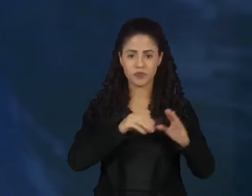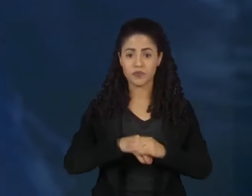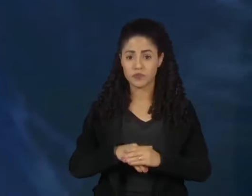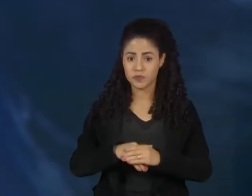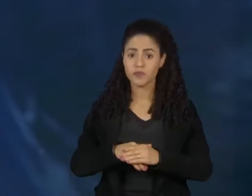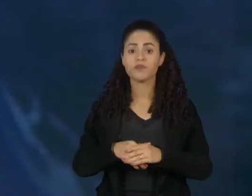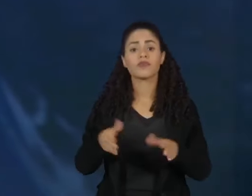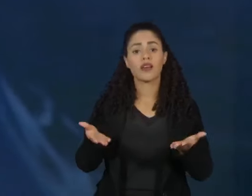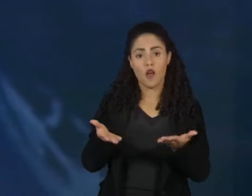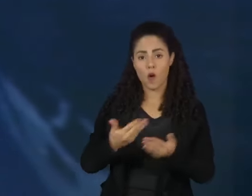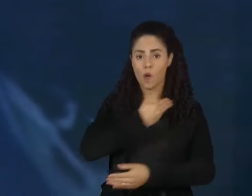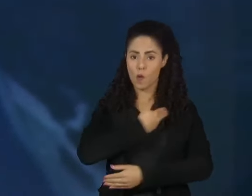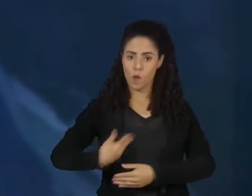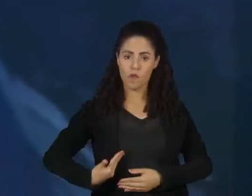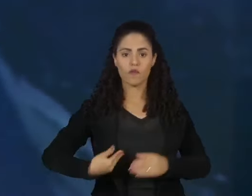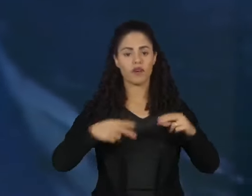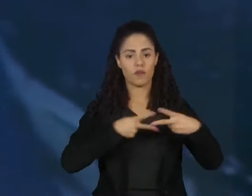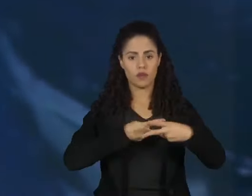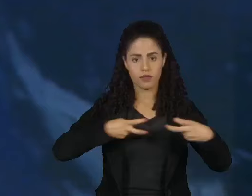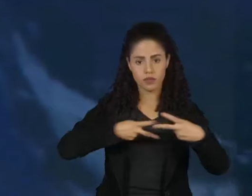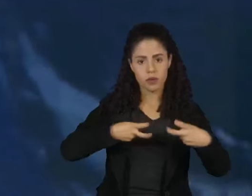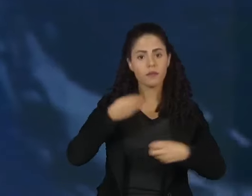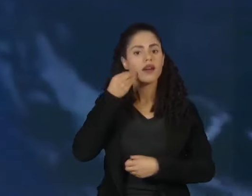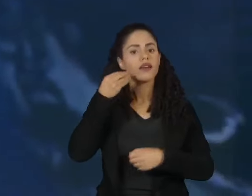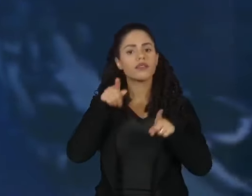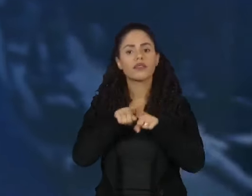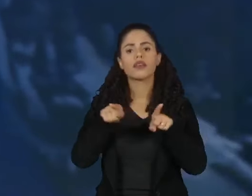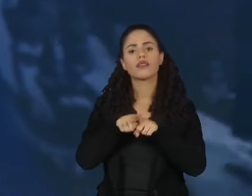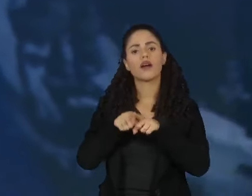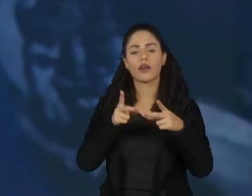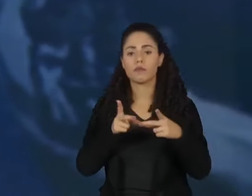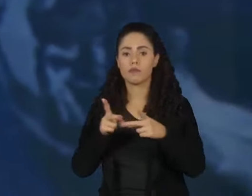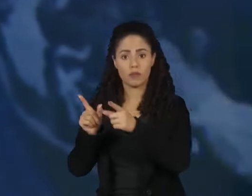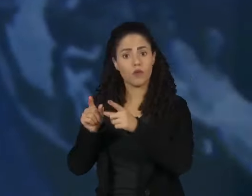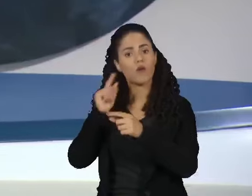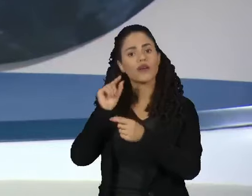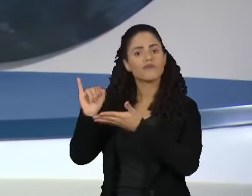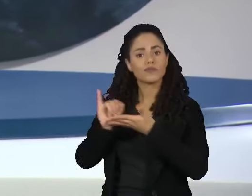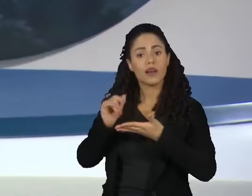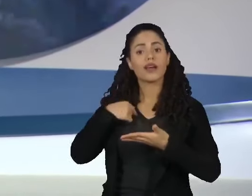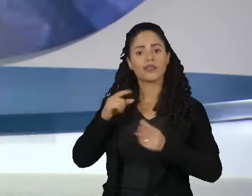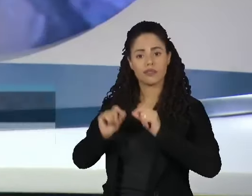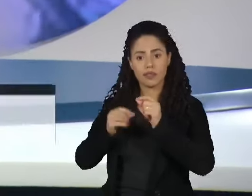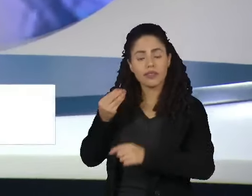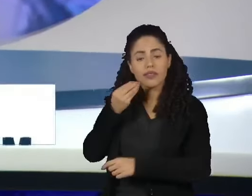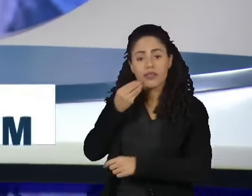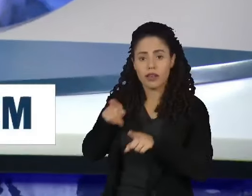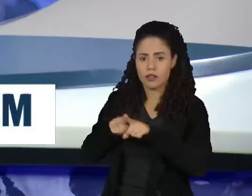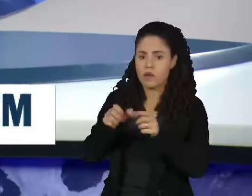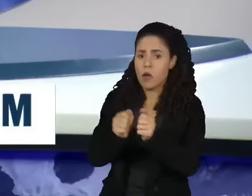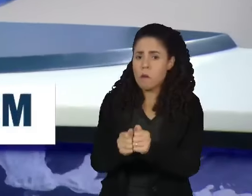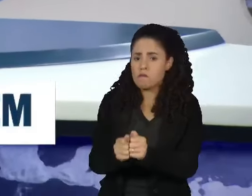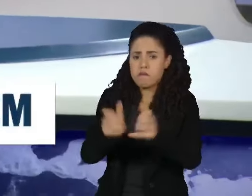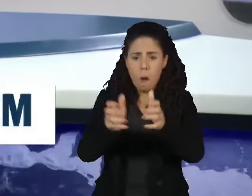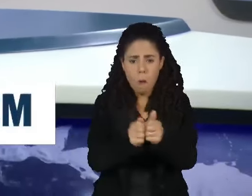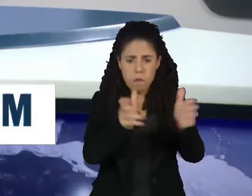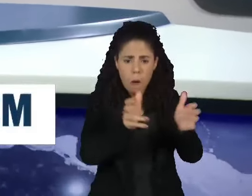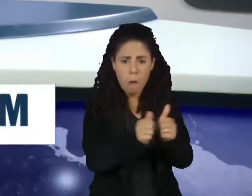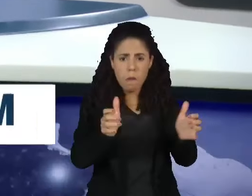entre governo e o Sebrae pretende incentivar exportações de pequenas empresas. E ainda, explosões coordenadas